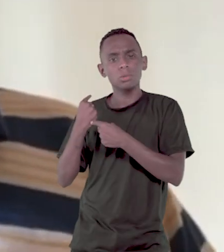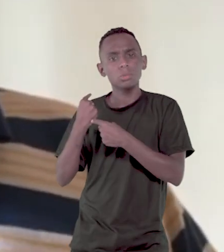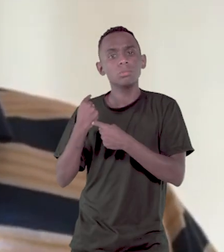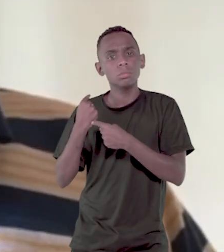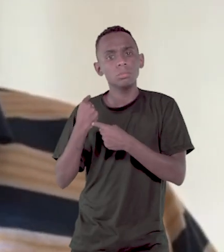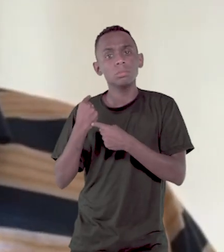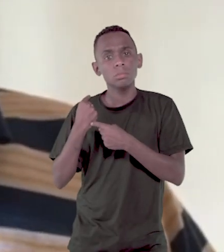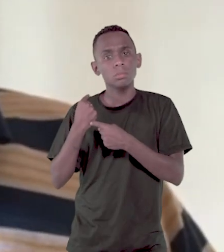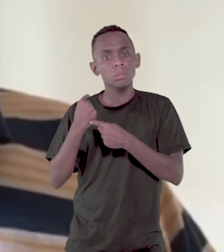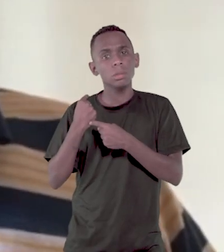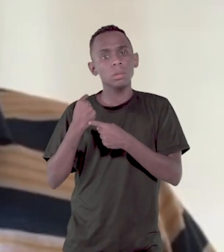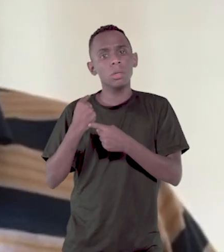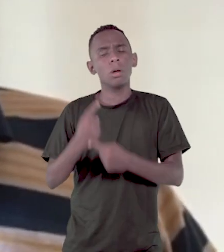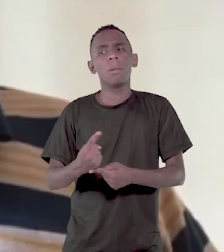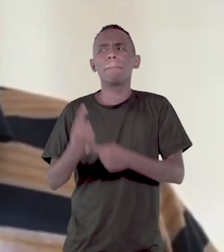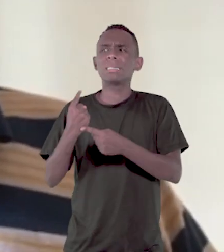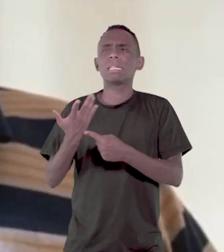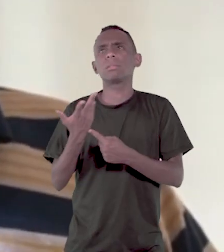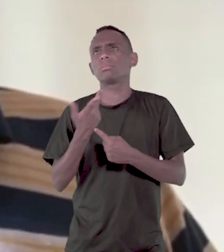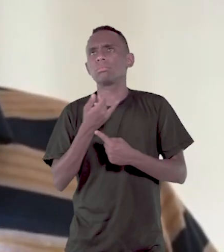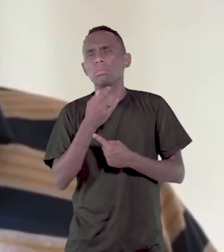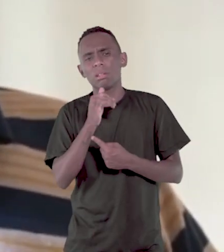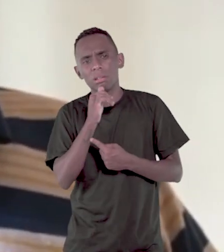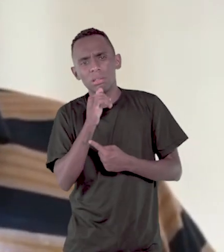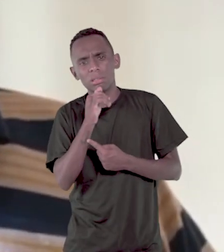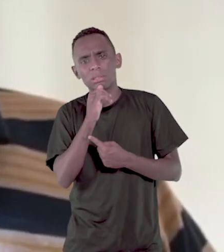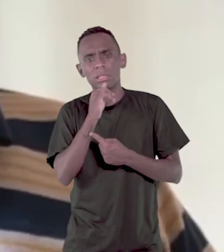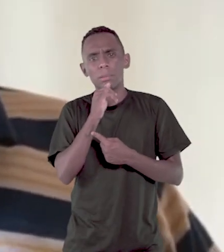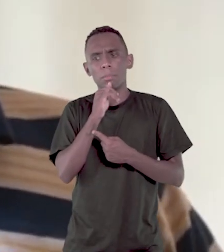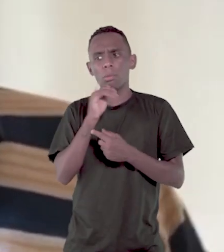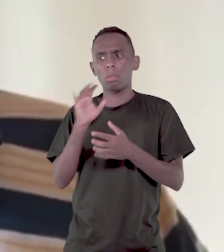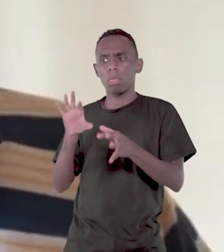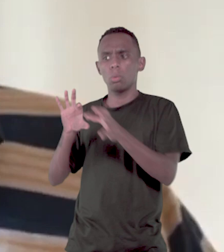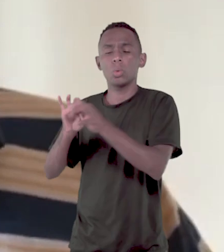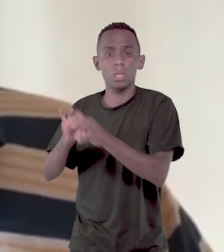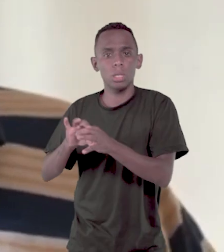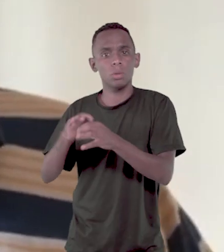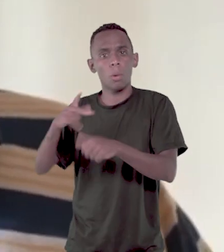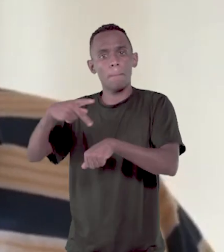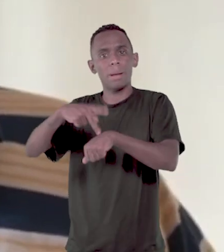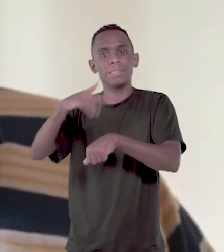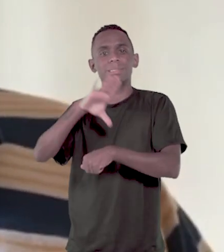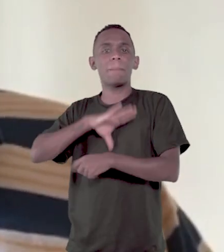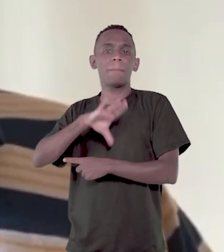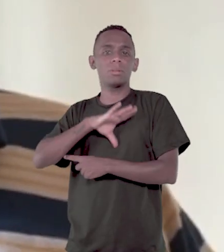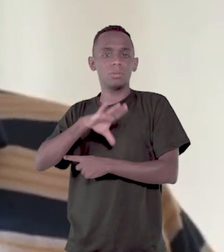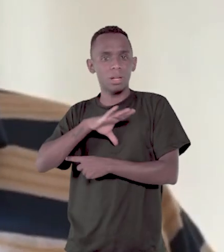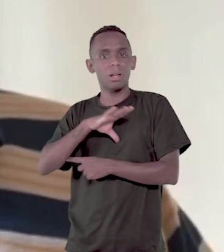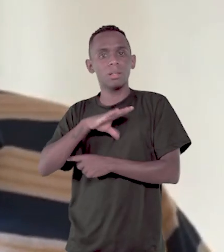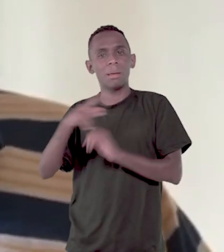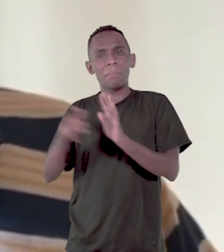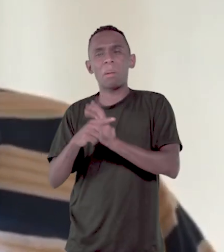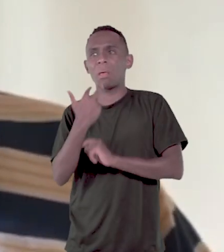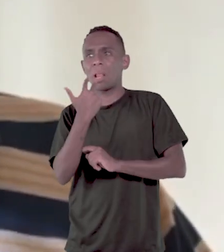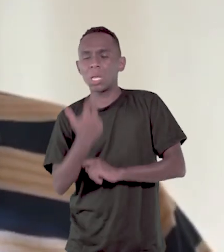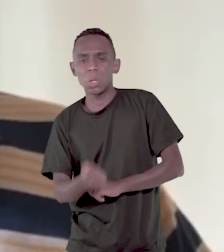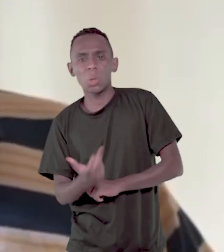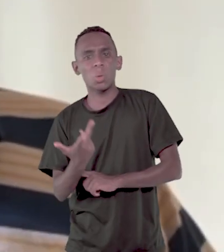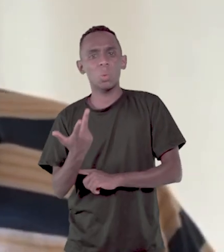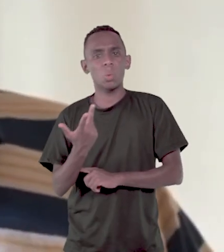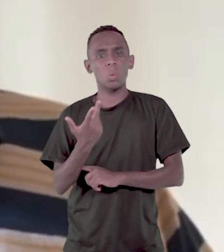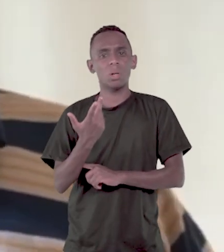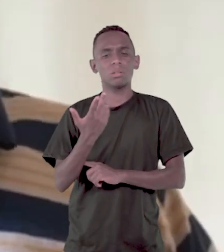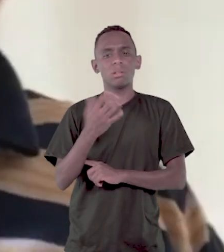passado muito, digamos, muito ligado a Portugal. Quer dizer, esse nacionalismo linguístico,